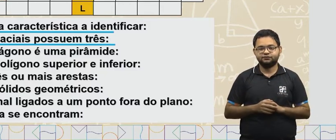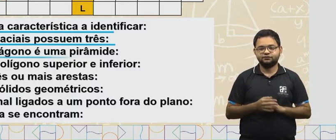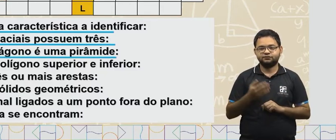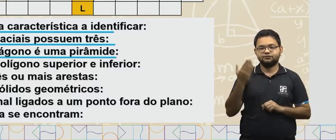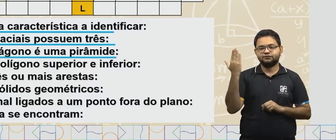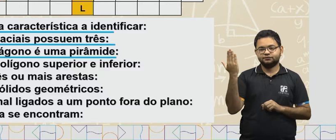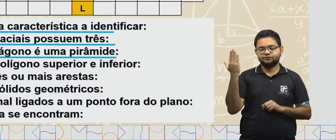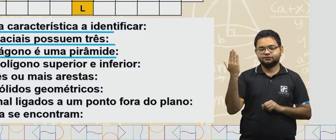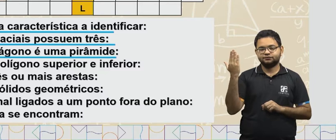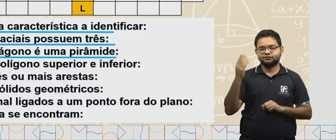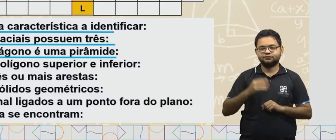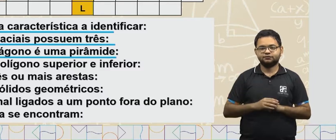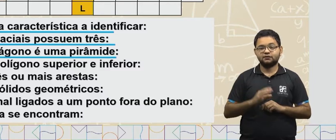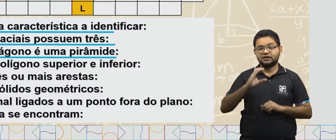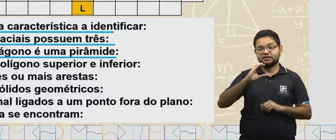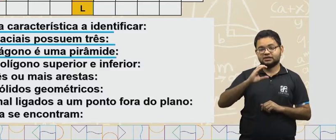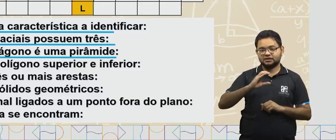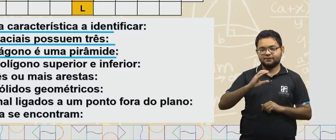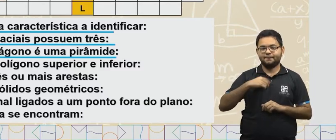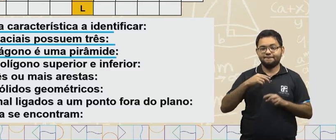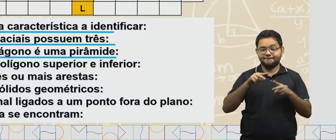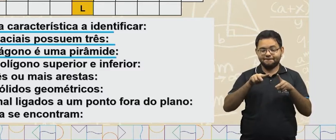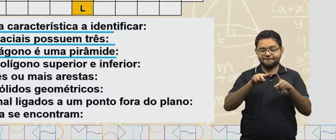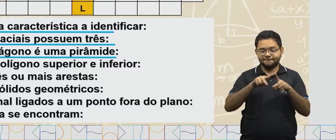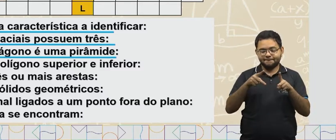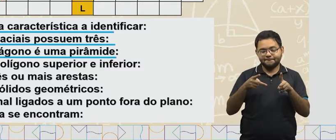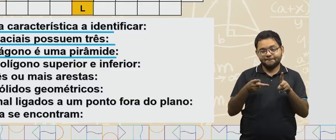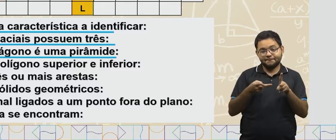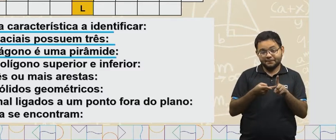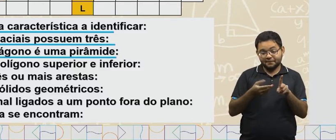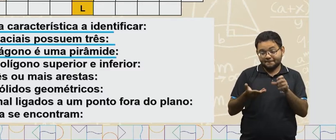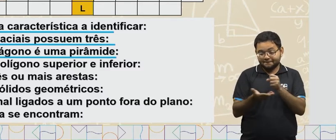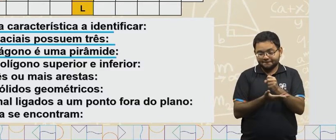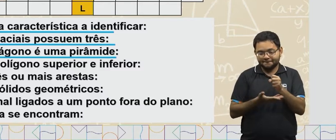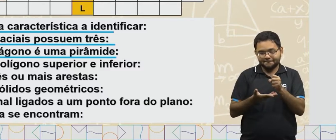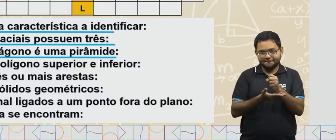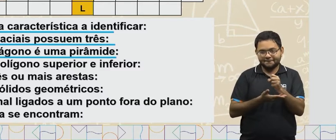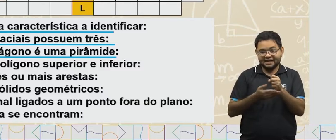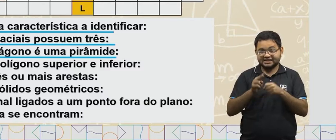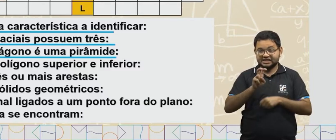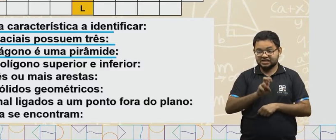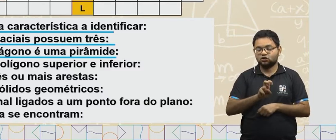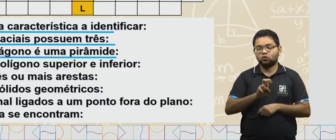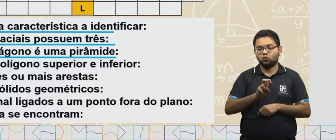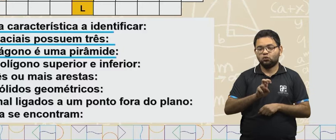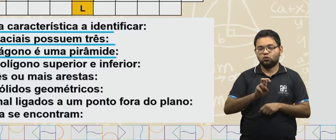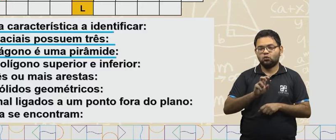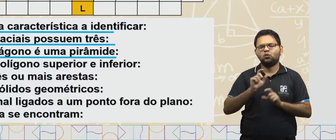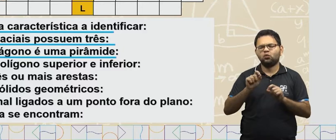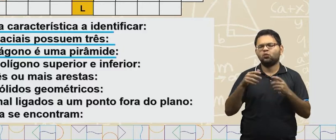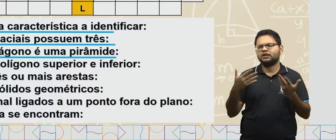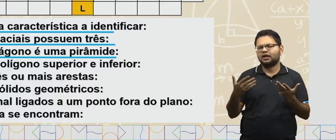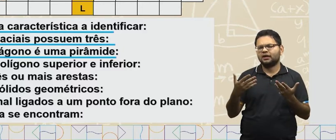C. Pirâmide com base de pentágono é uma pirâmide